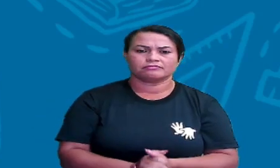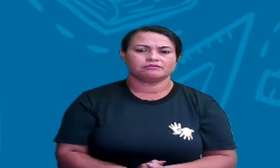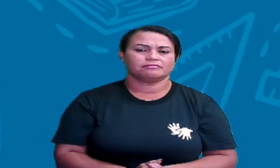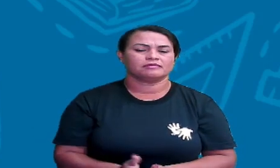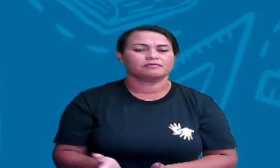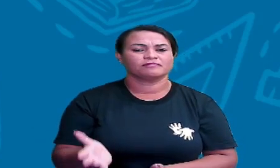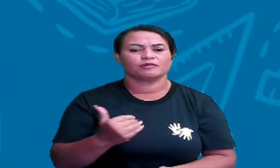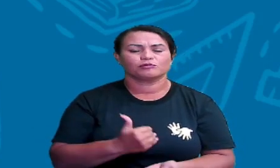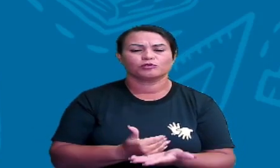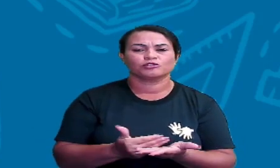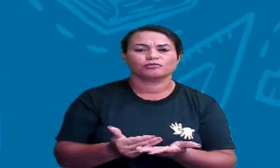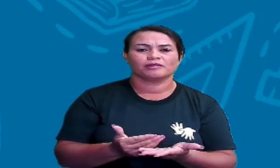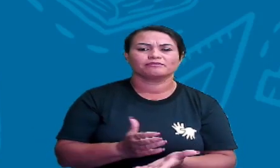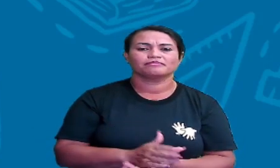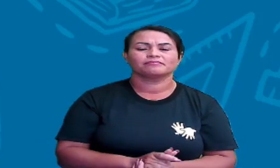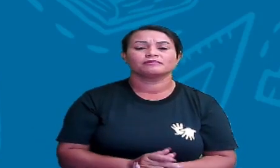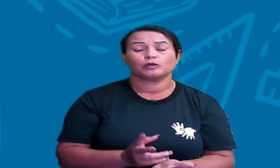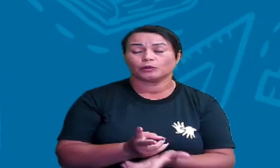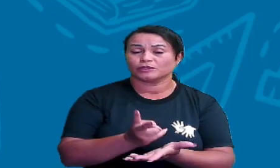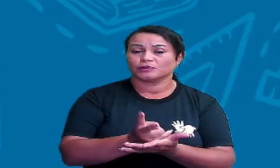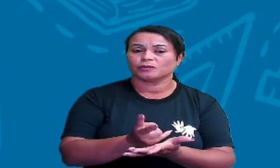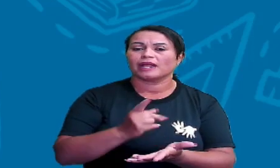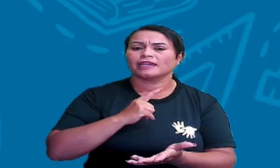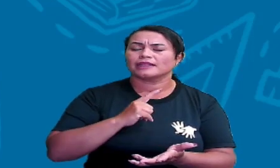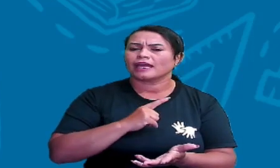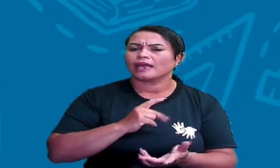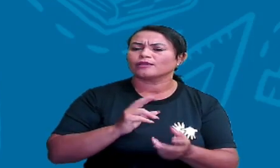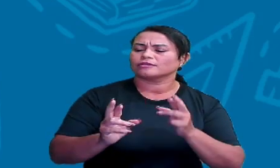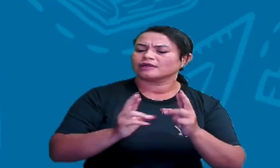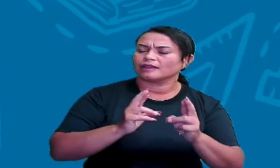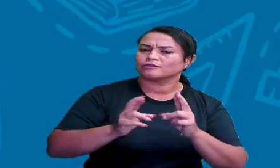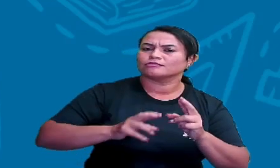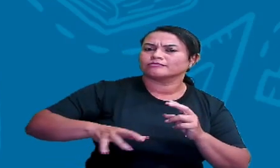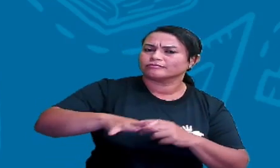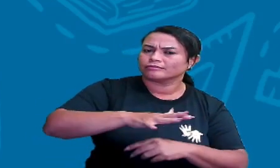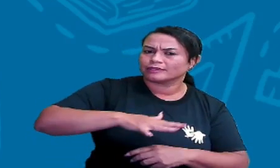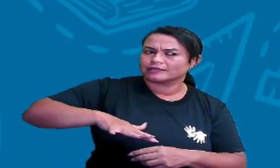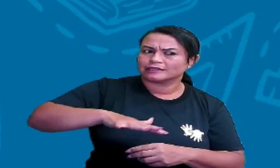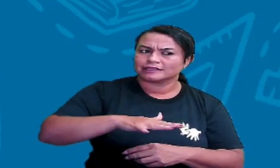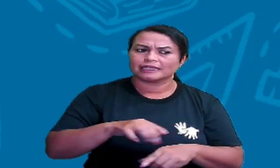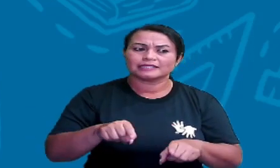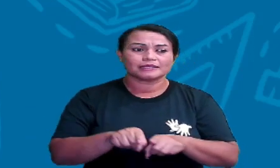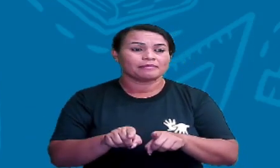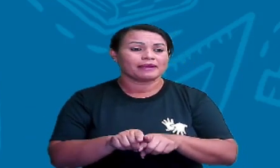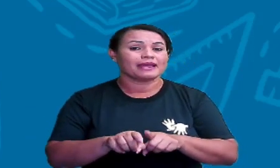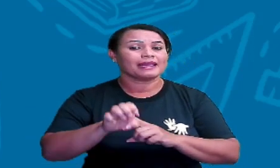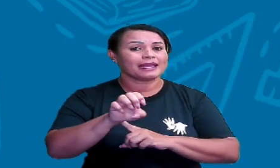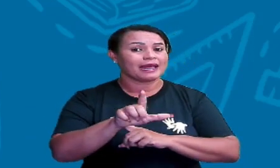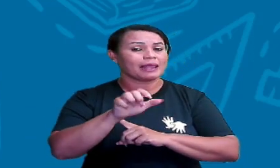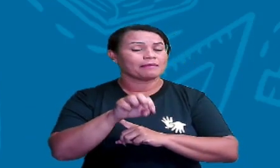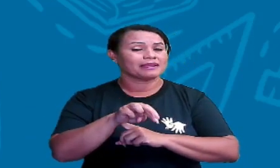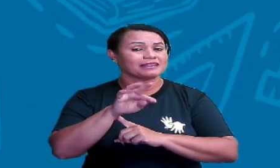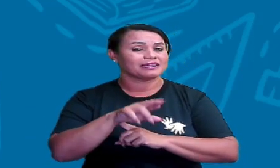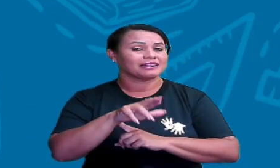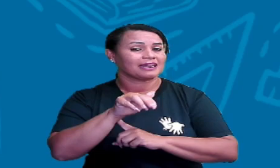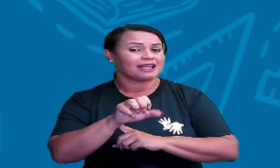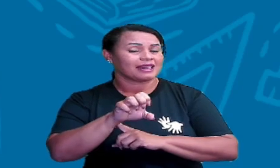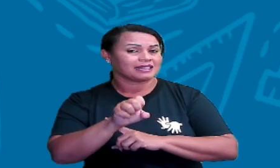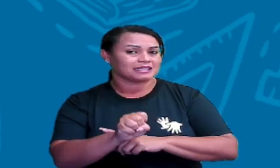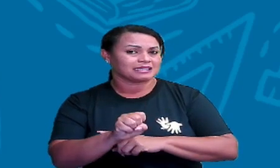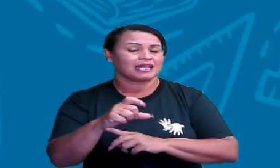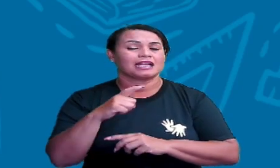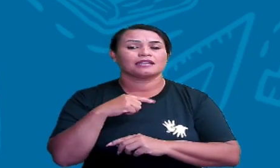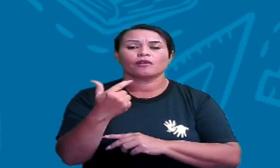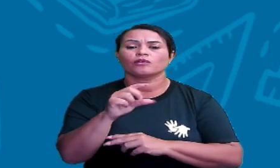vamos continuar. Apesar das relações espaciais topológicas elementares não envolverem